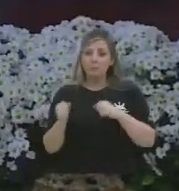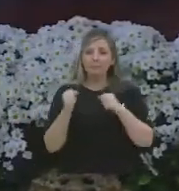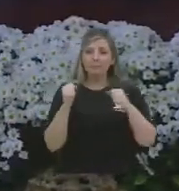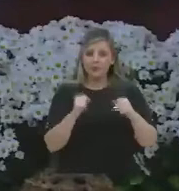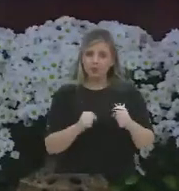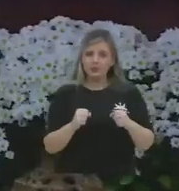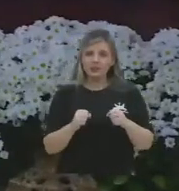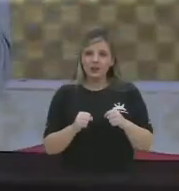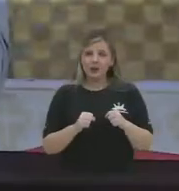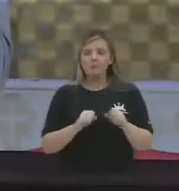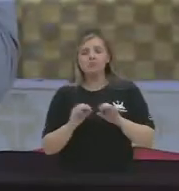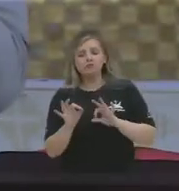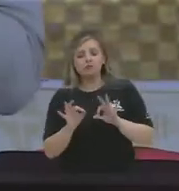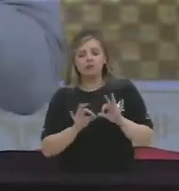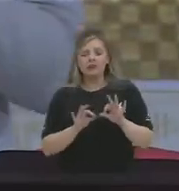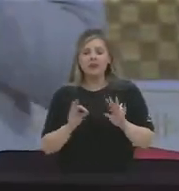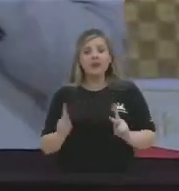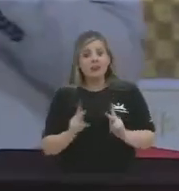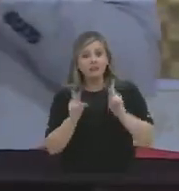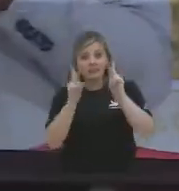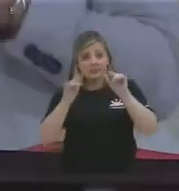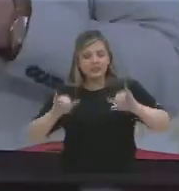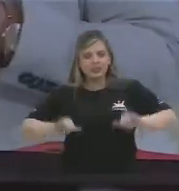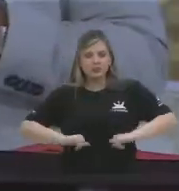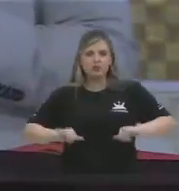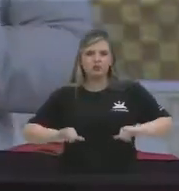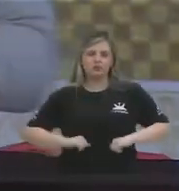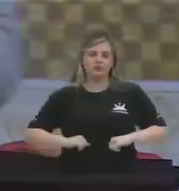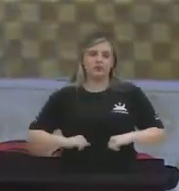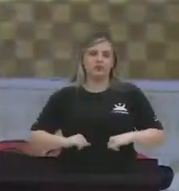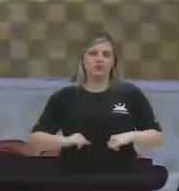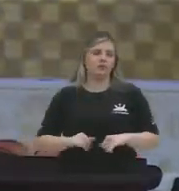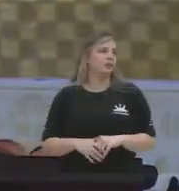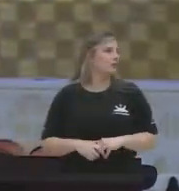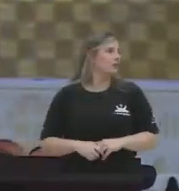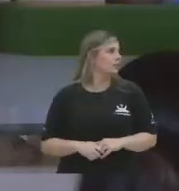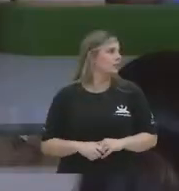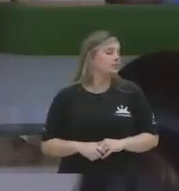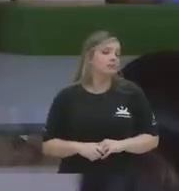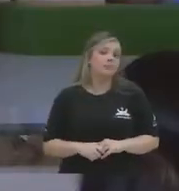sofrimento. Isso aqui que é interessante. Então veja aqui, ó.